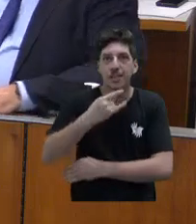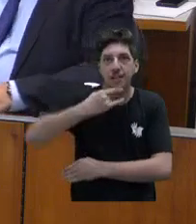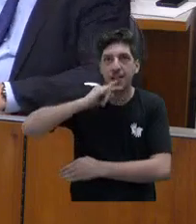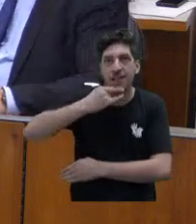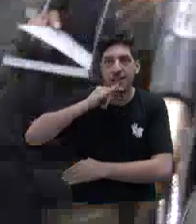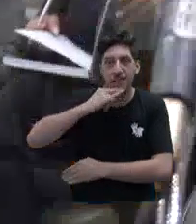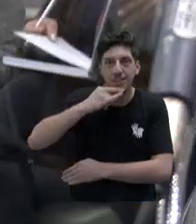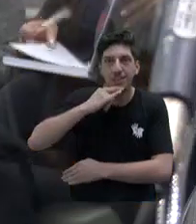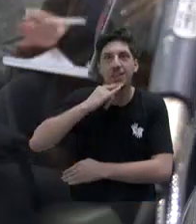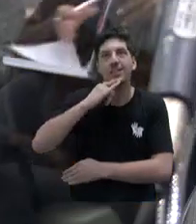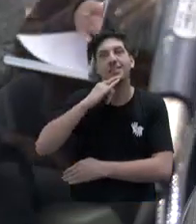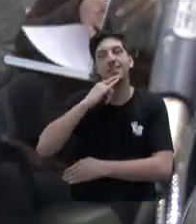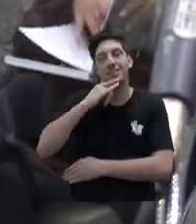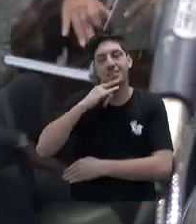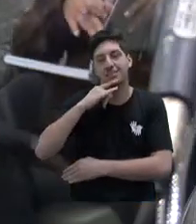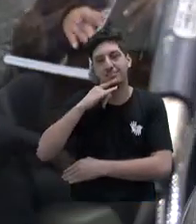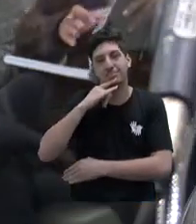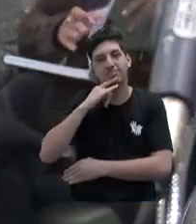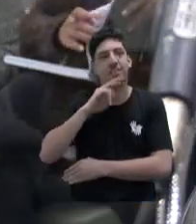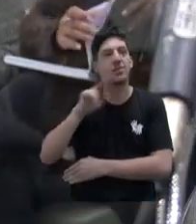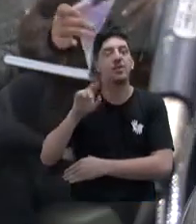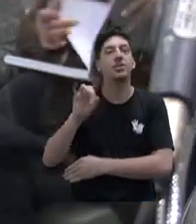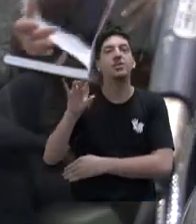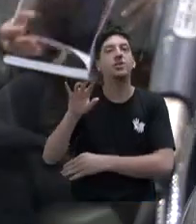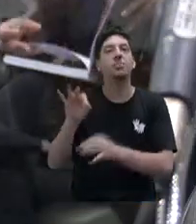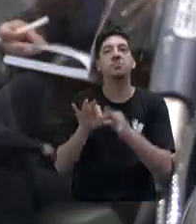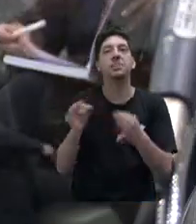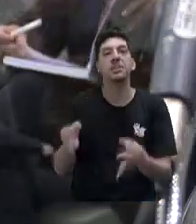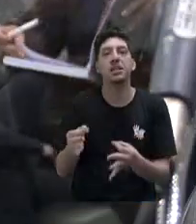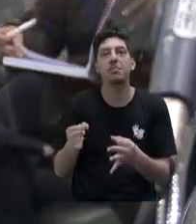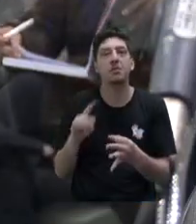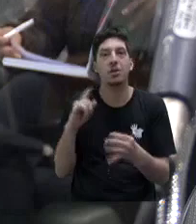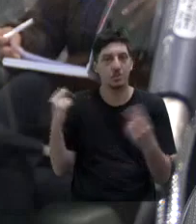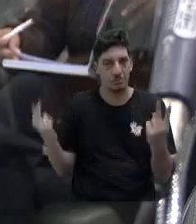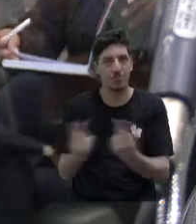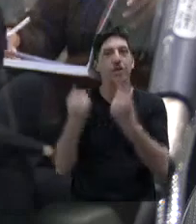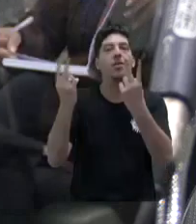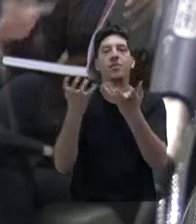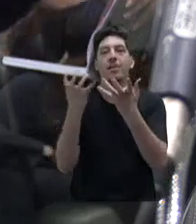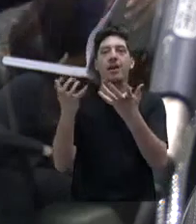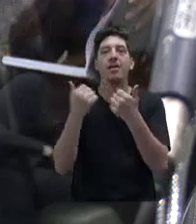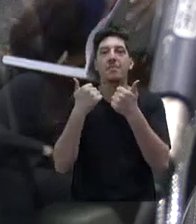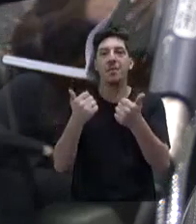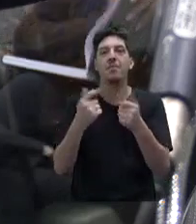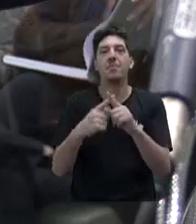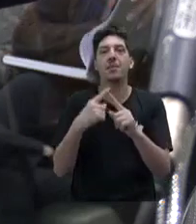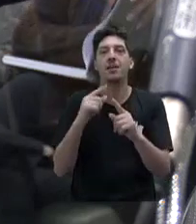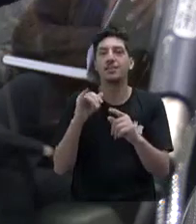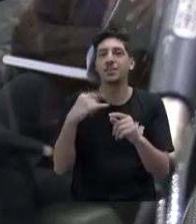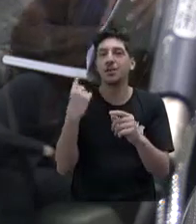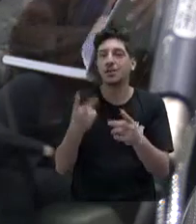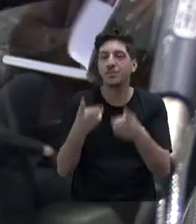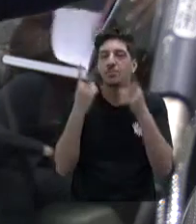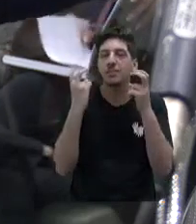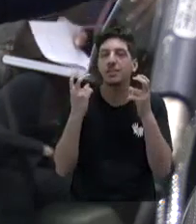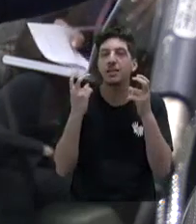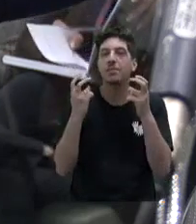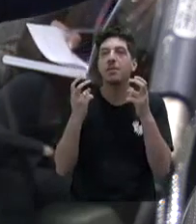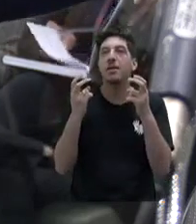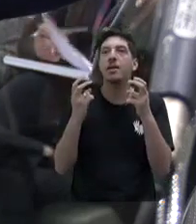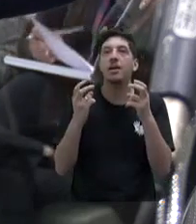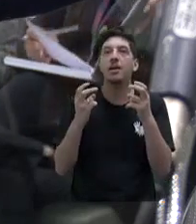que tratá-la da forma como nós queremos, porque se a gente vai ver os alambiques todos